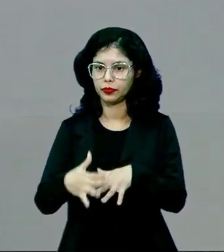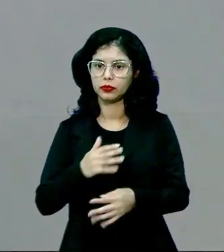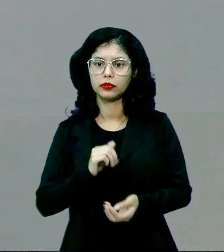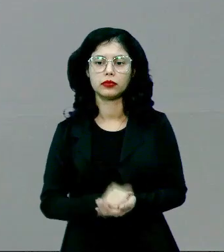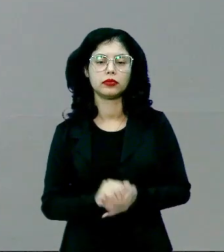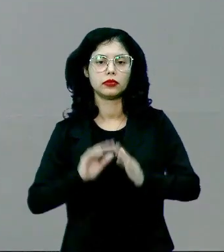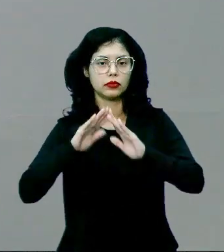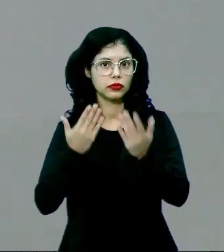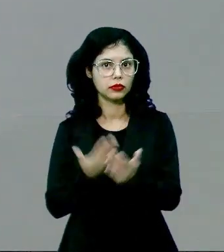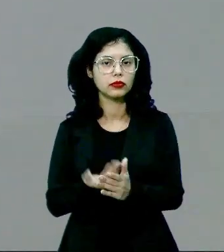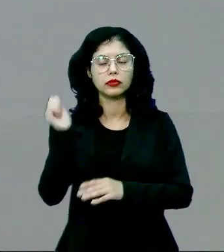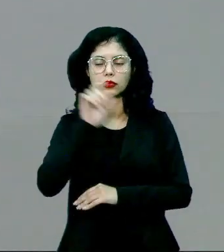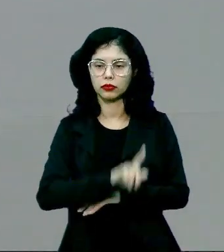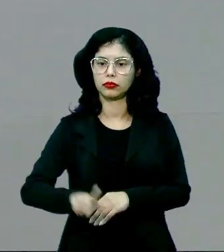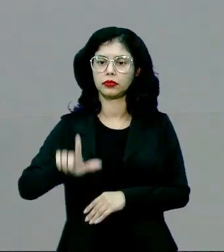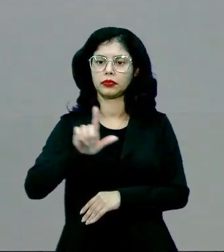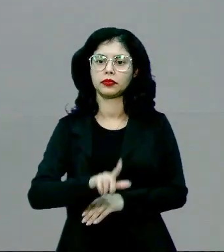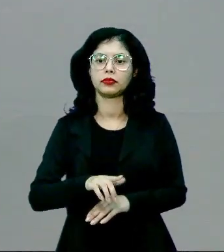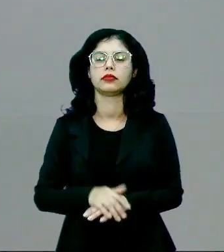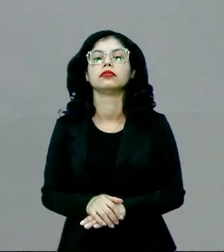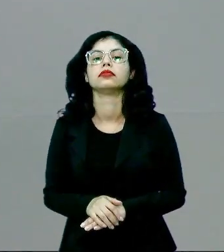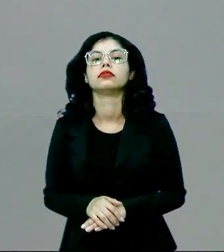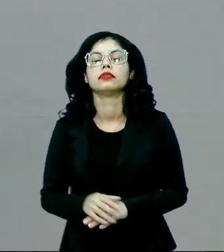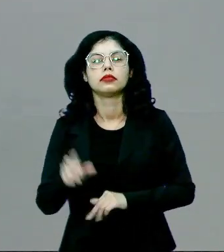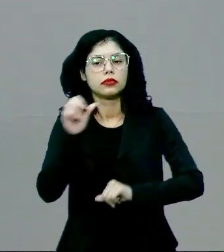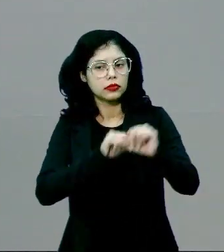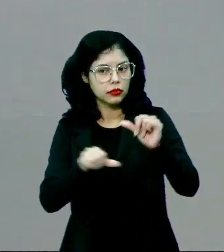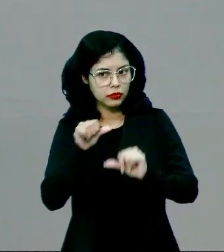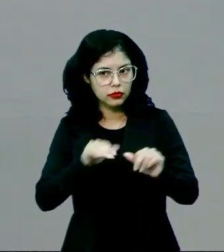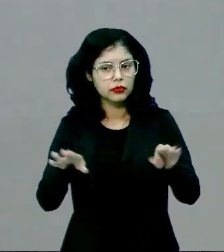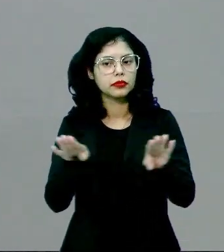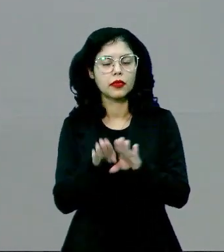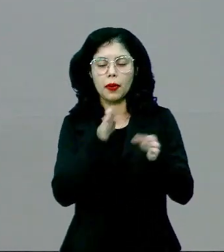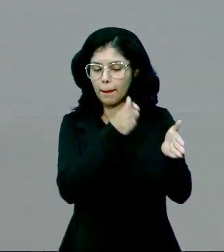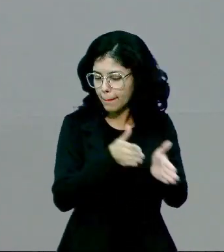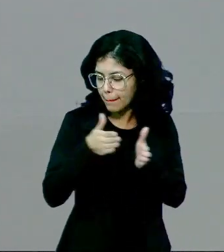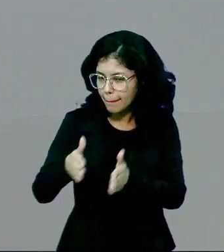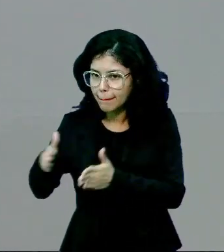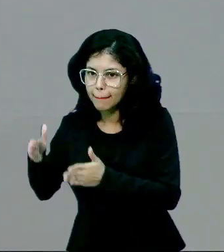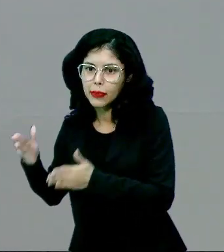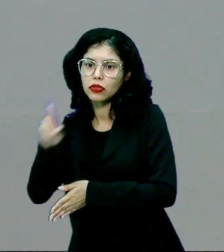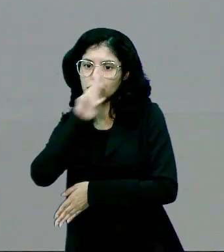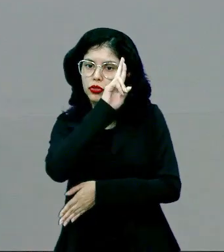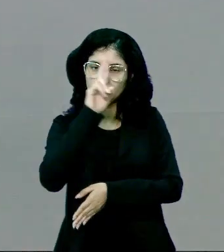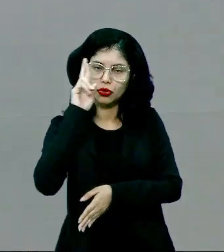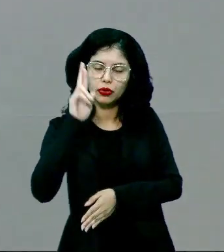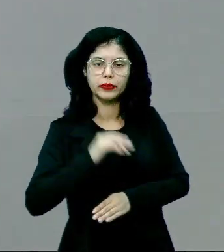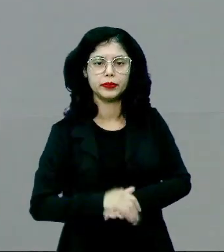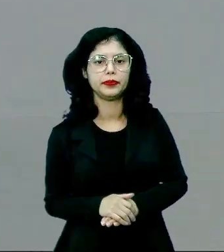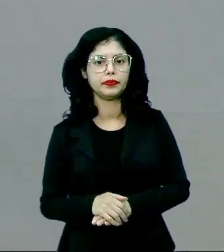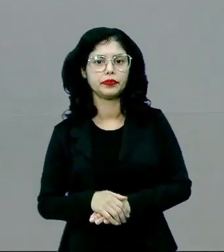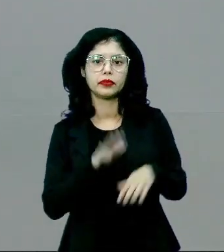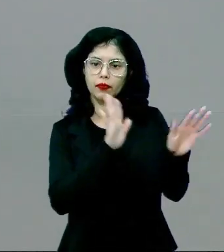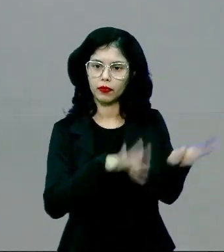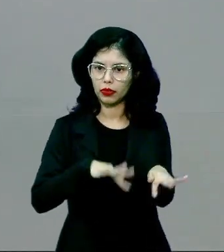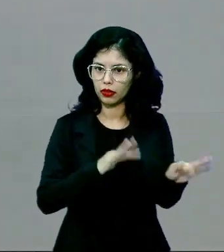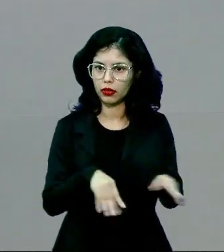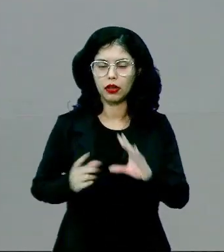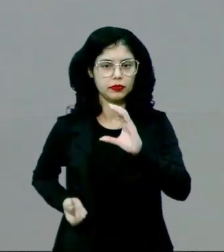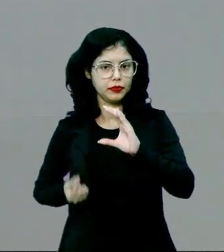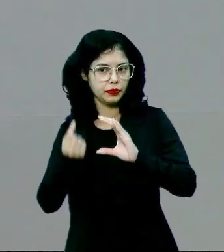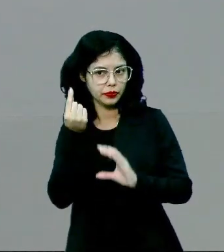escola literária né muita transição de períodos históricos feudalismo